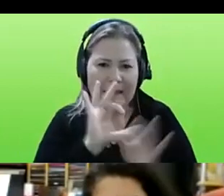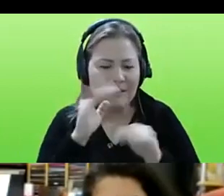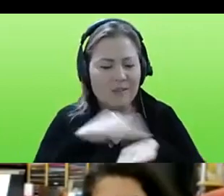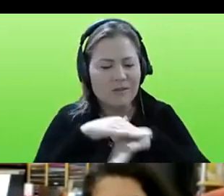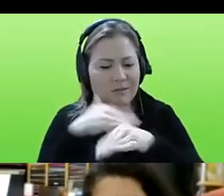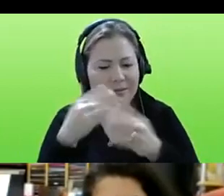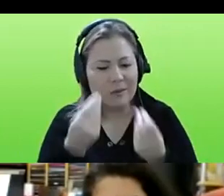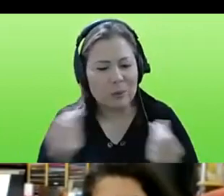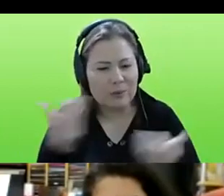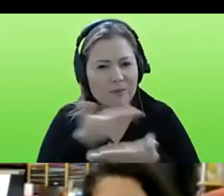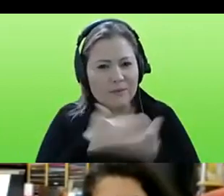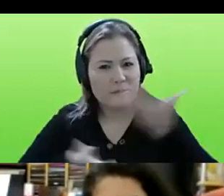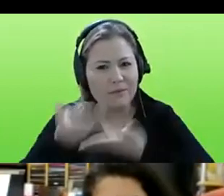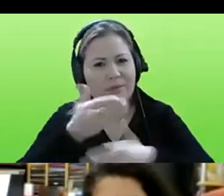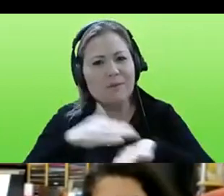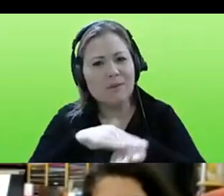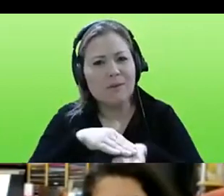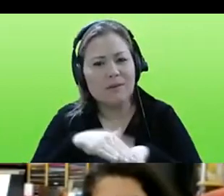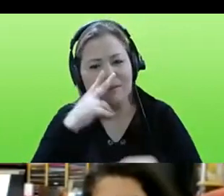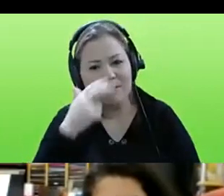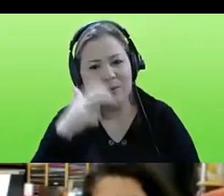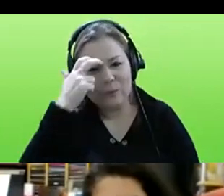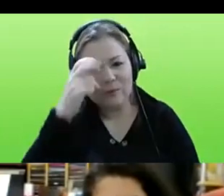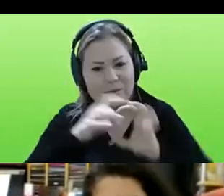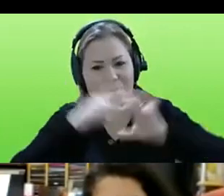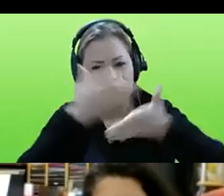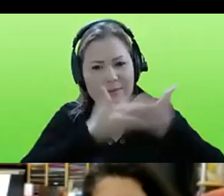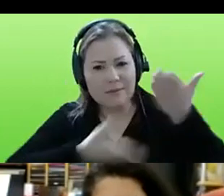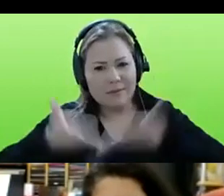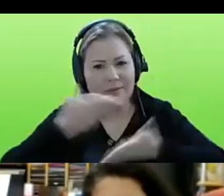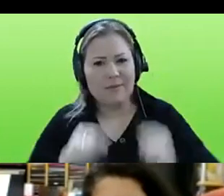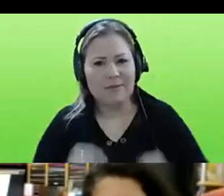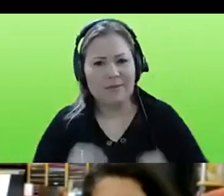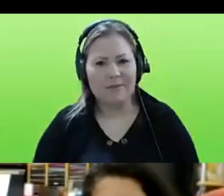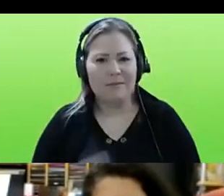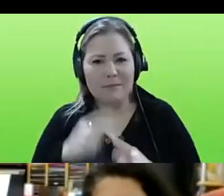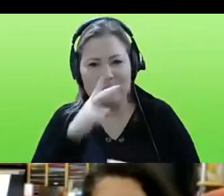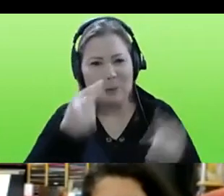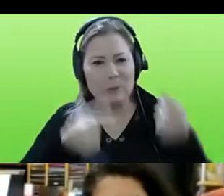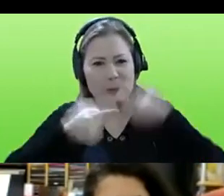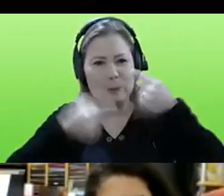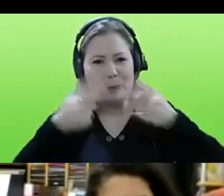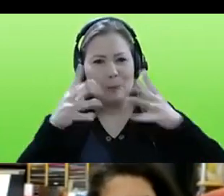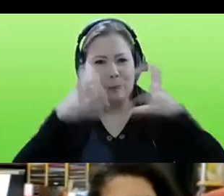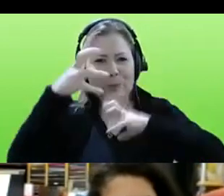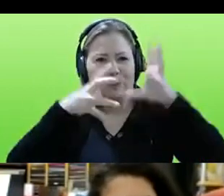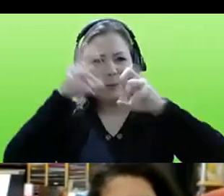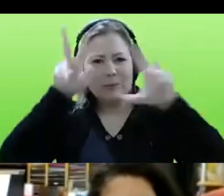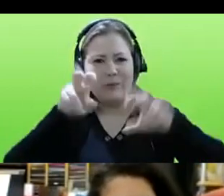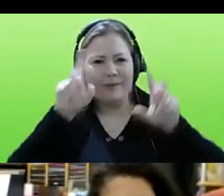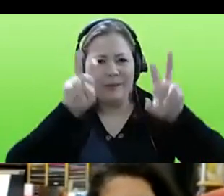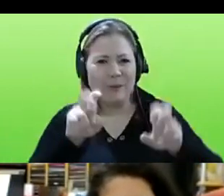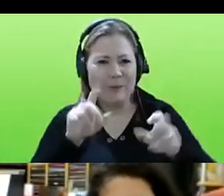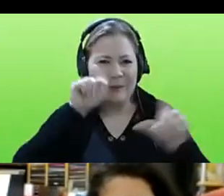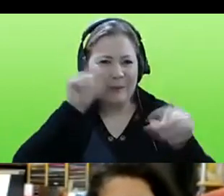estamos longe de uma cultura, não é, desse tipo de juridificação. Em geral, também dá tempo, né,